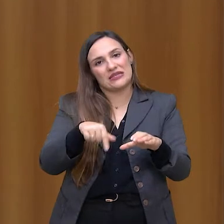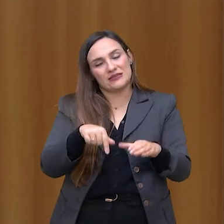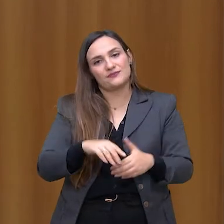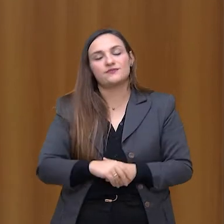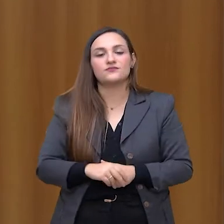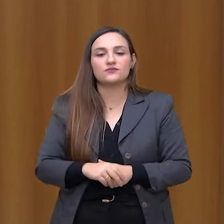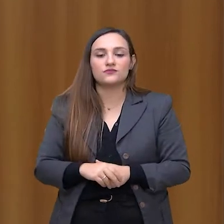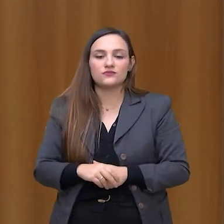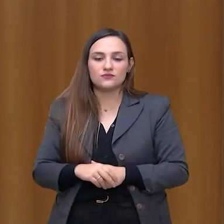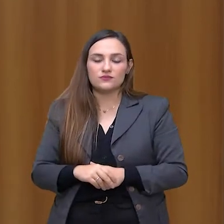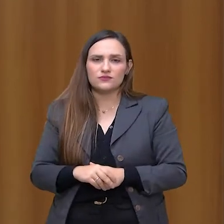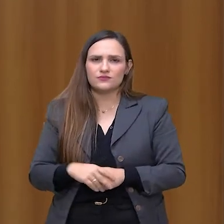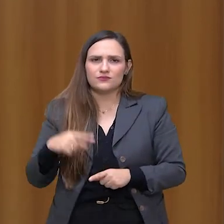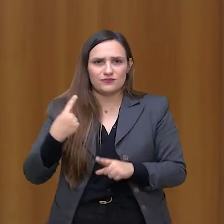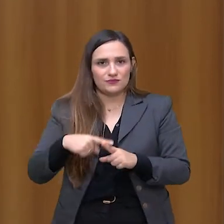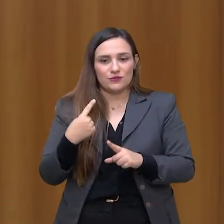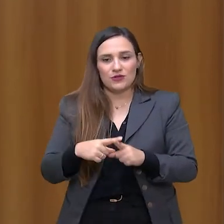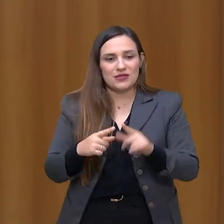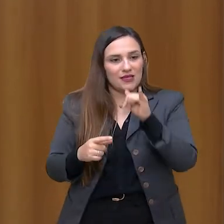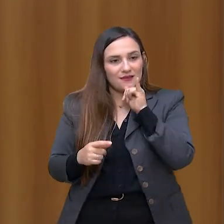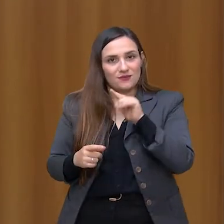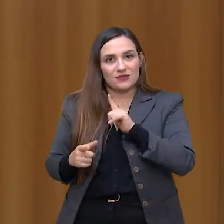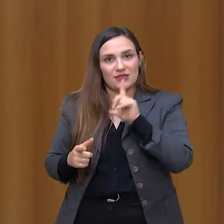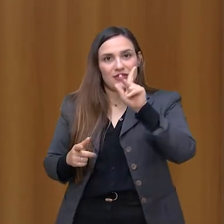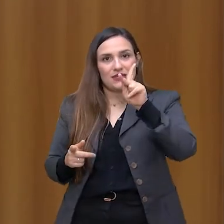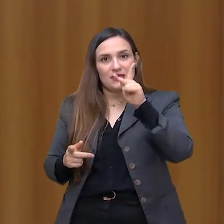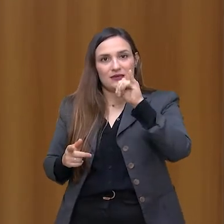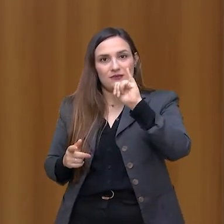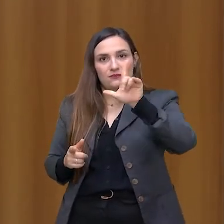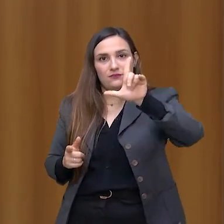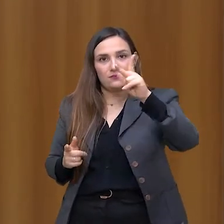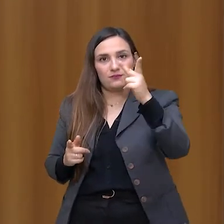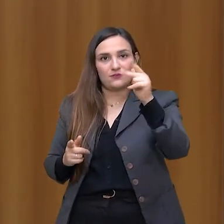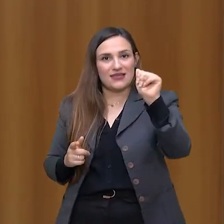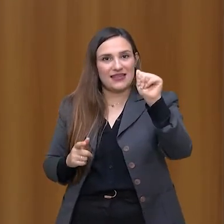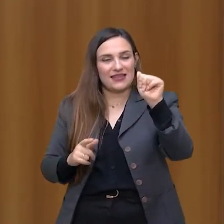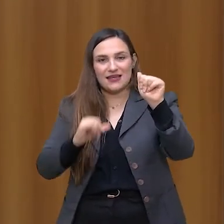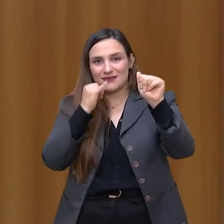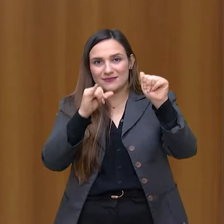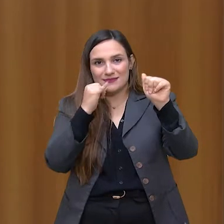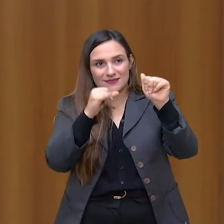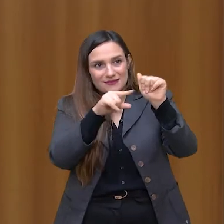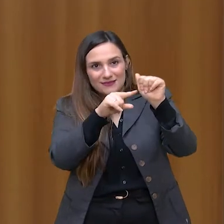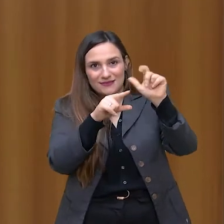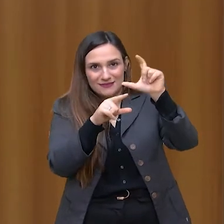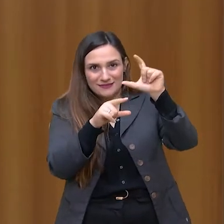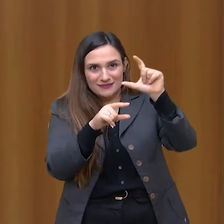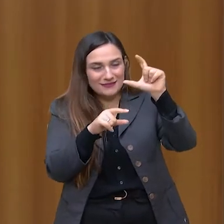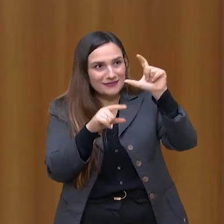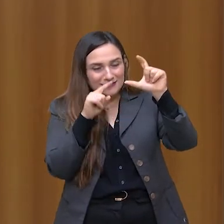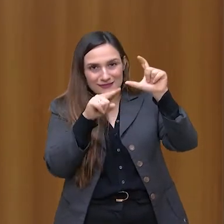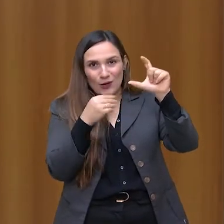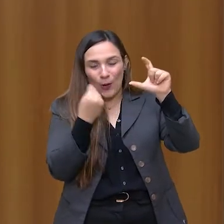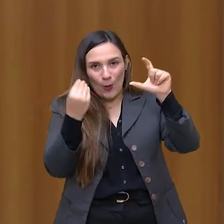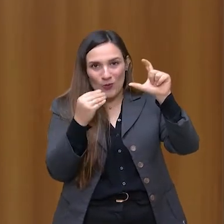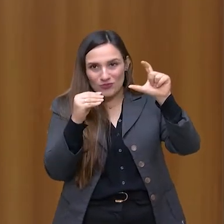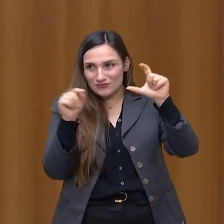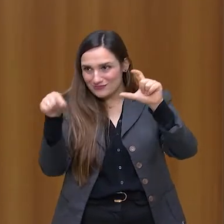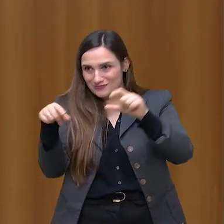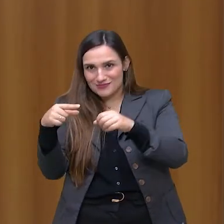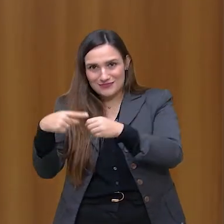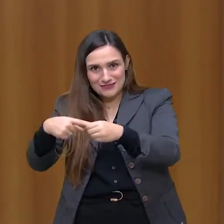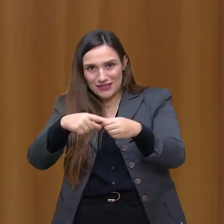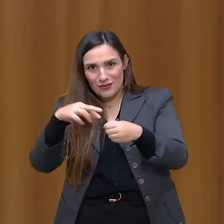há uma limitação, por exemplo, eu não tenho como descartar uma pilha nas comarcas do interior, vou pensar nas que eu falei, por exemplo, Ribas do Rio